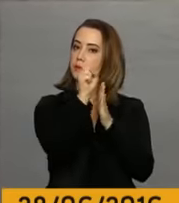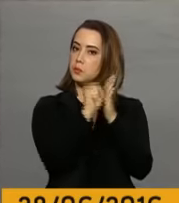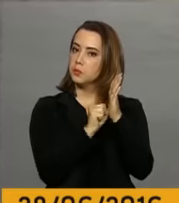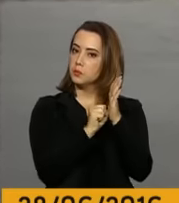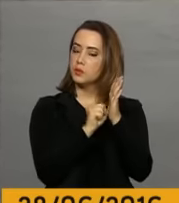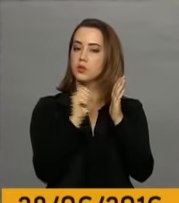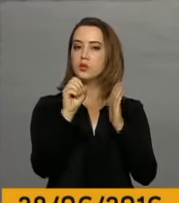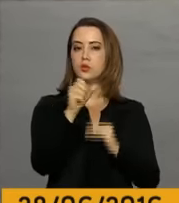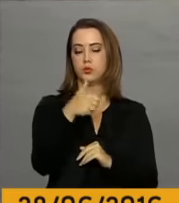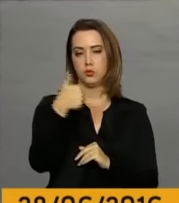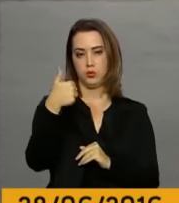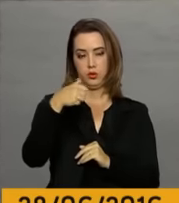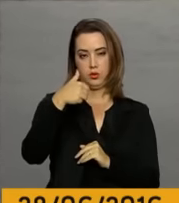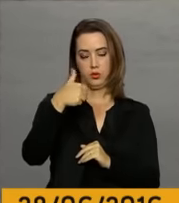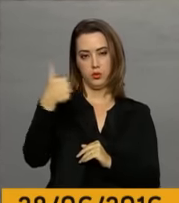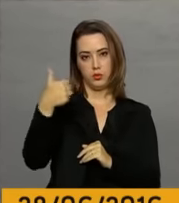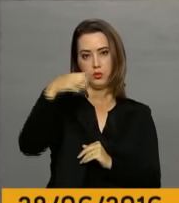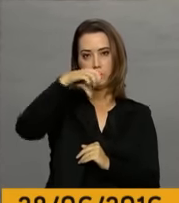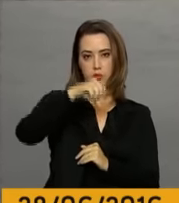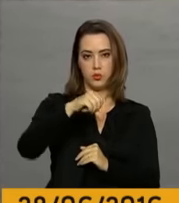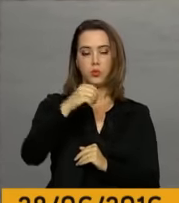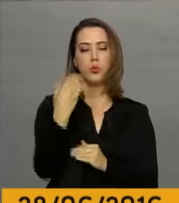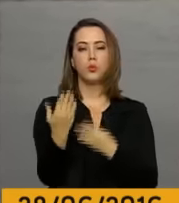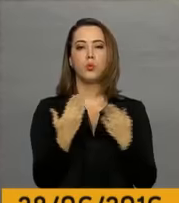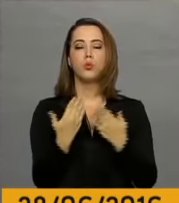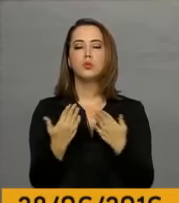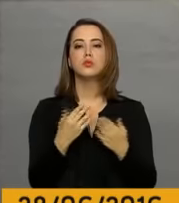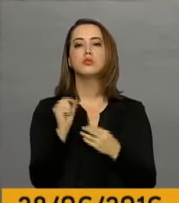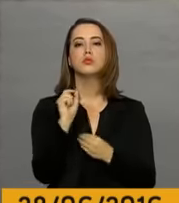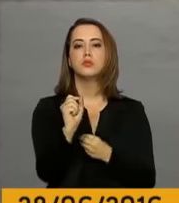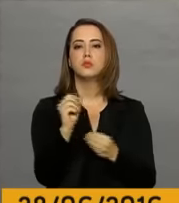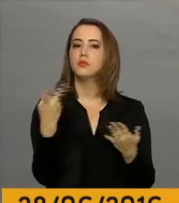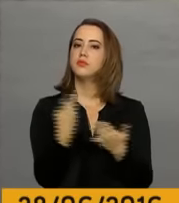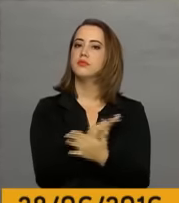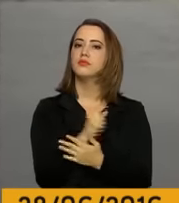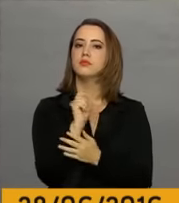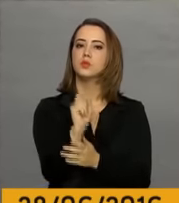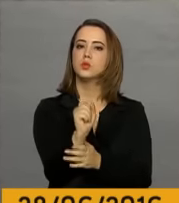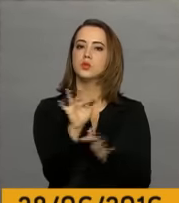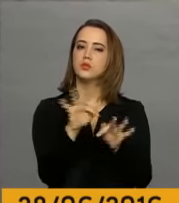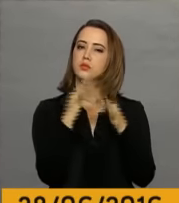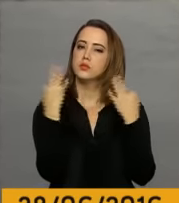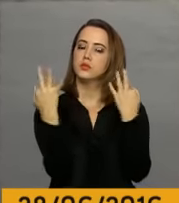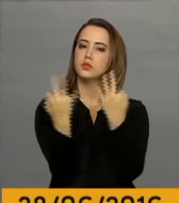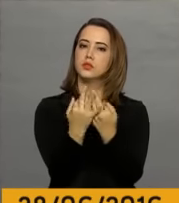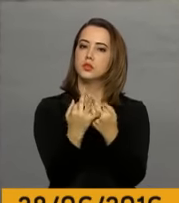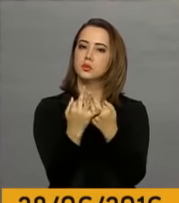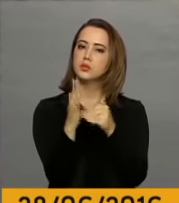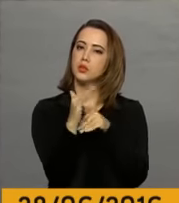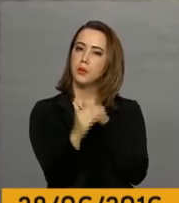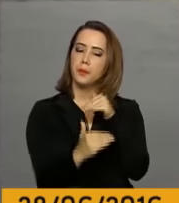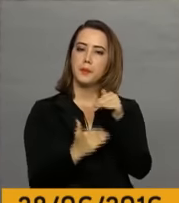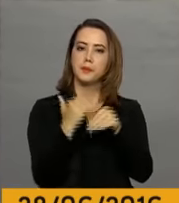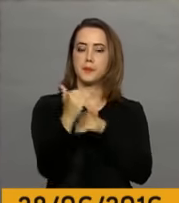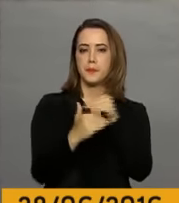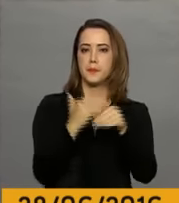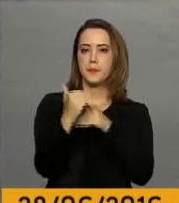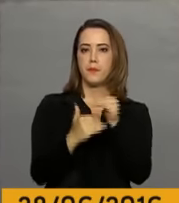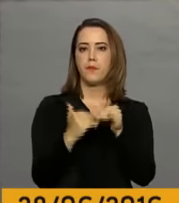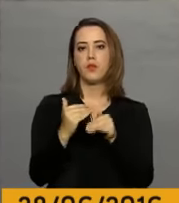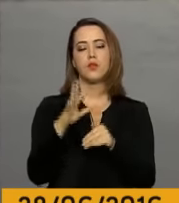Fraternidade familiar conseguiu fazer com que se desenvolvessem